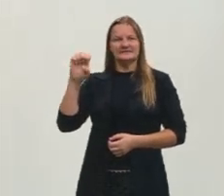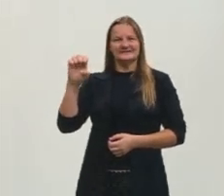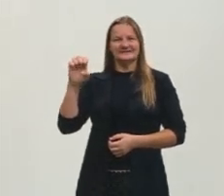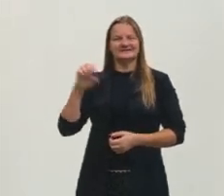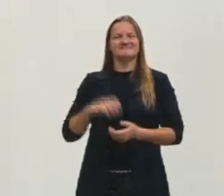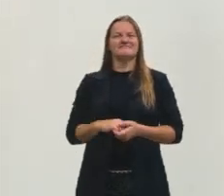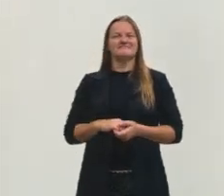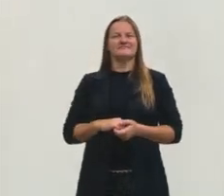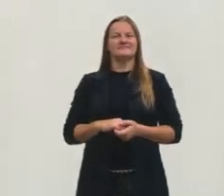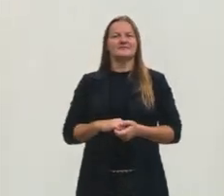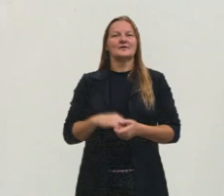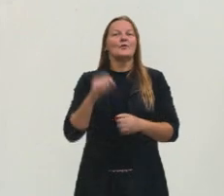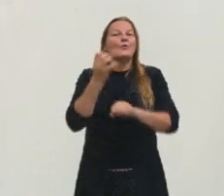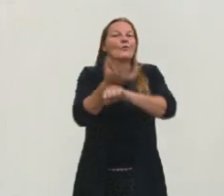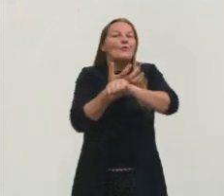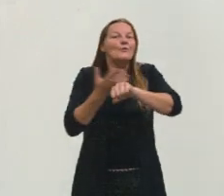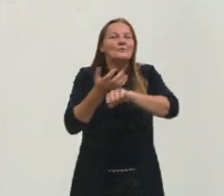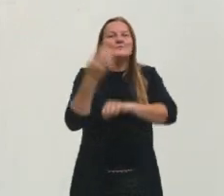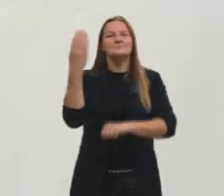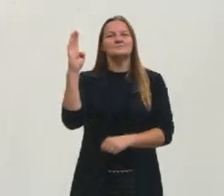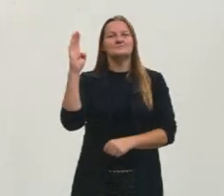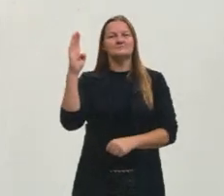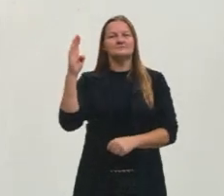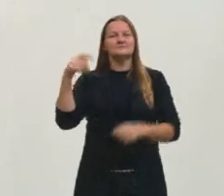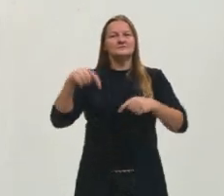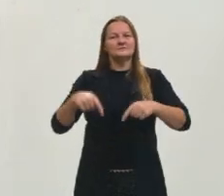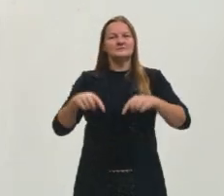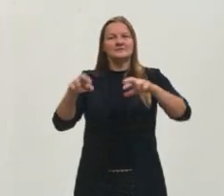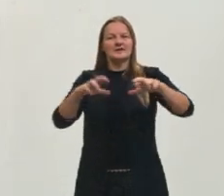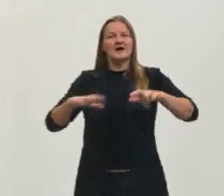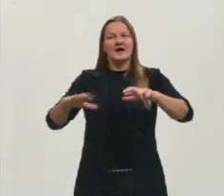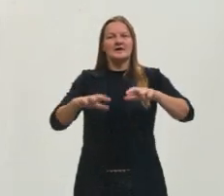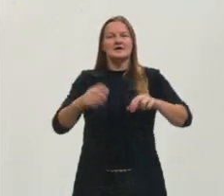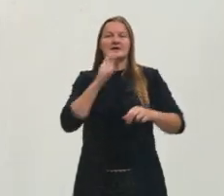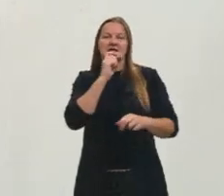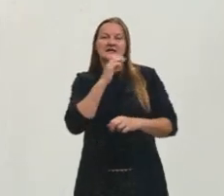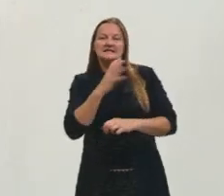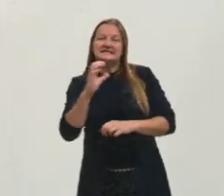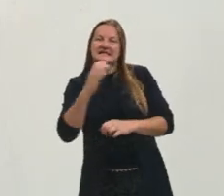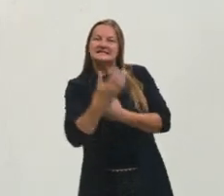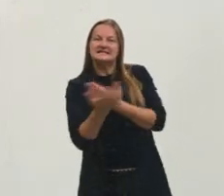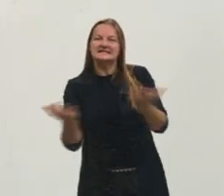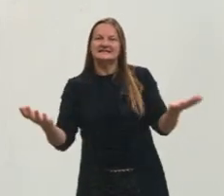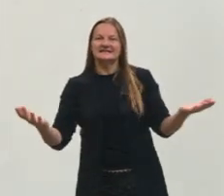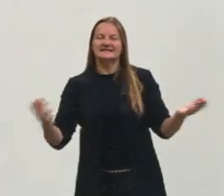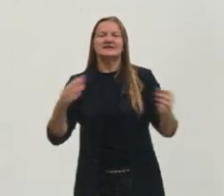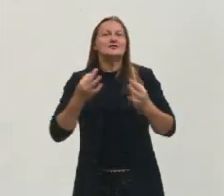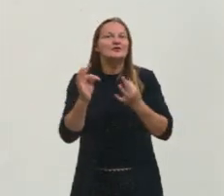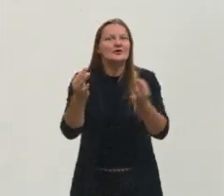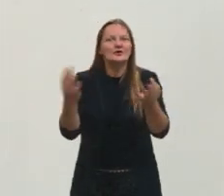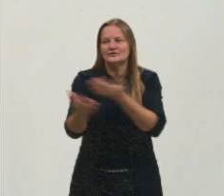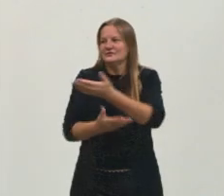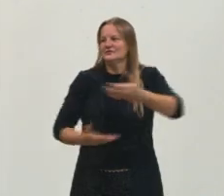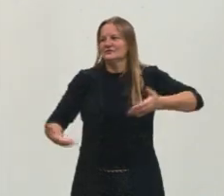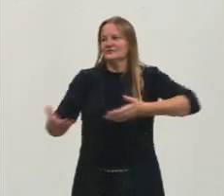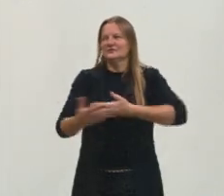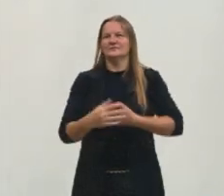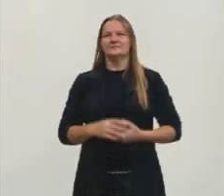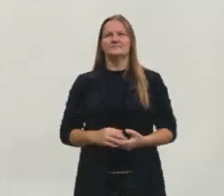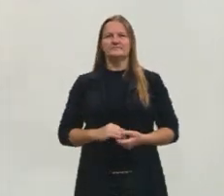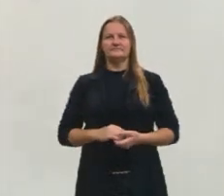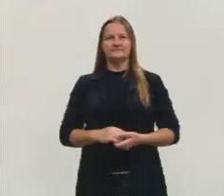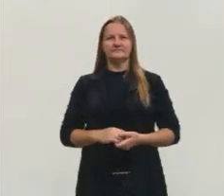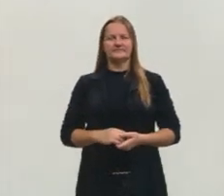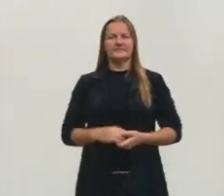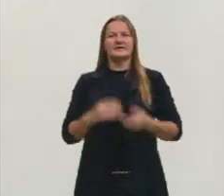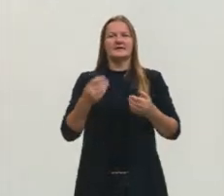agora com componente curricular de biologia na área das ciências da natureza e as suas tecnologias bom